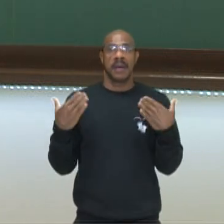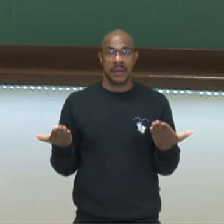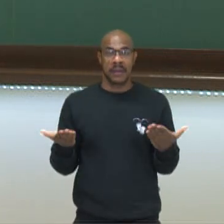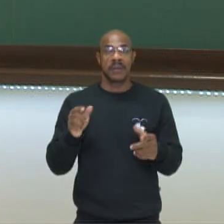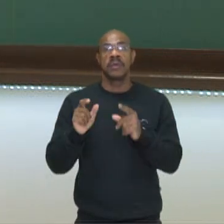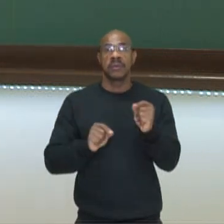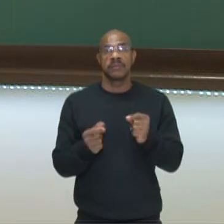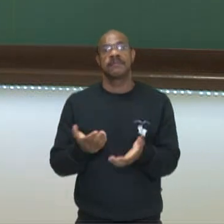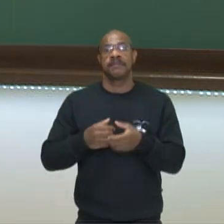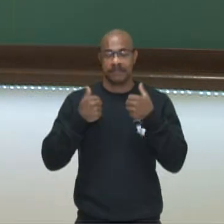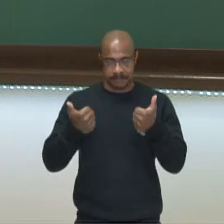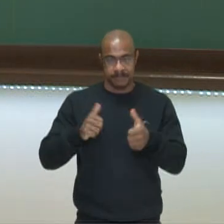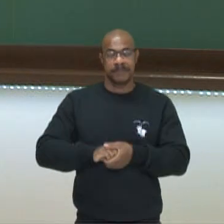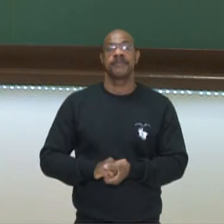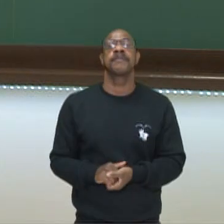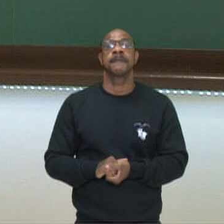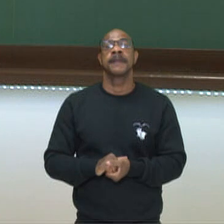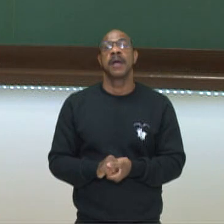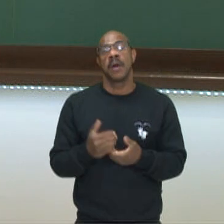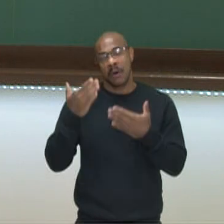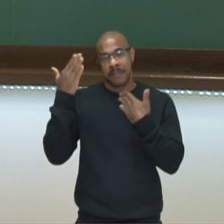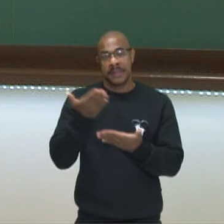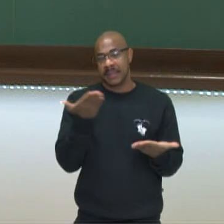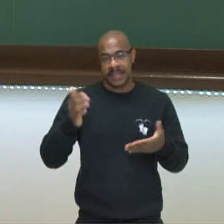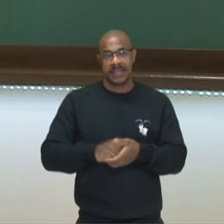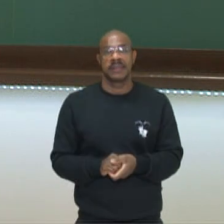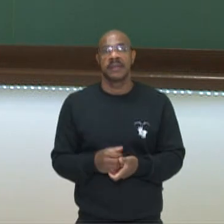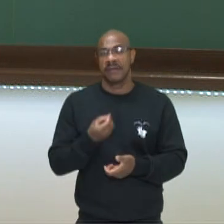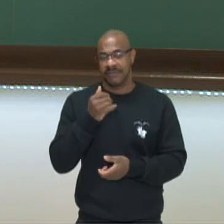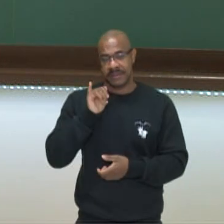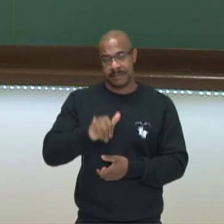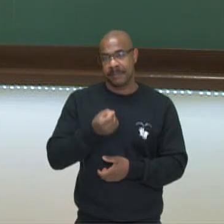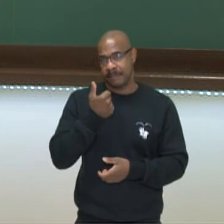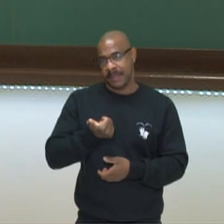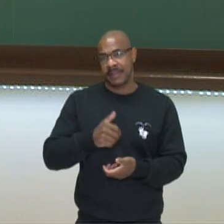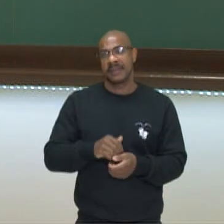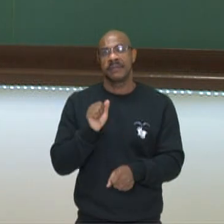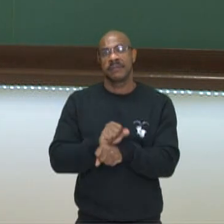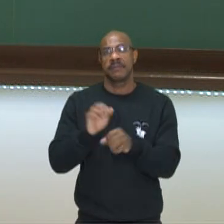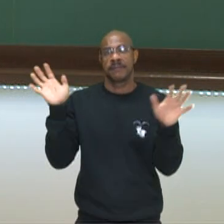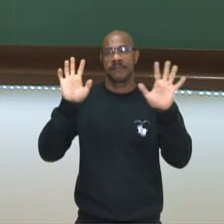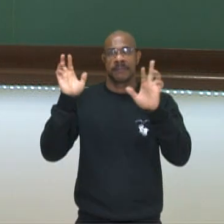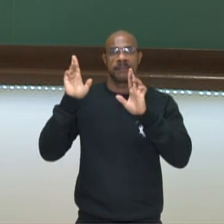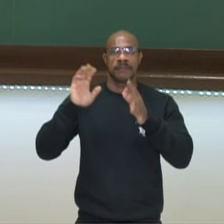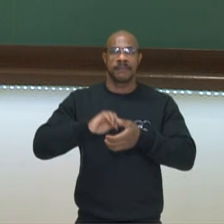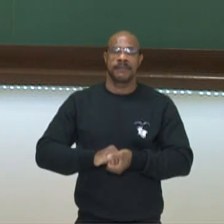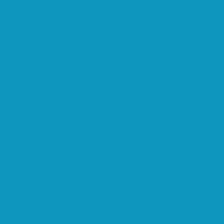tropicais. Beleza? Pessoal, obrigado pela atenção, fiquem bem, se cuidem e até a próxima aula.